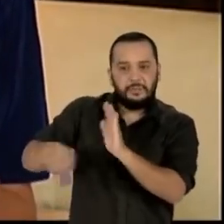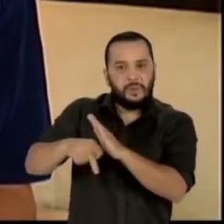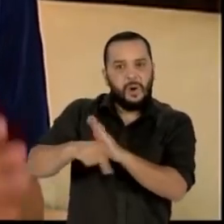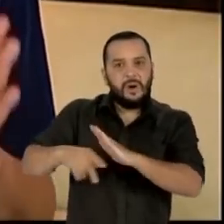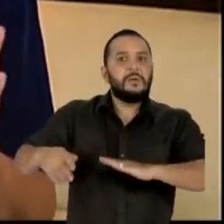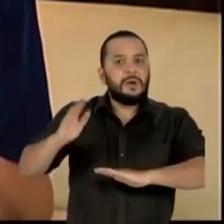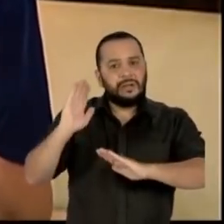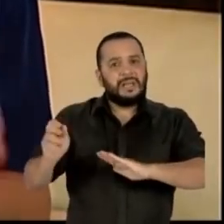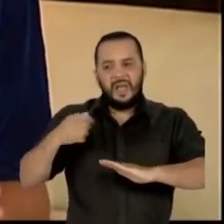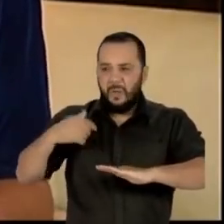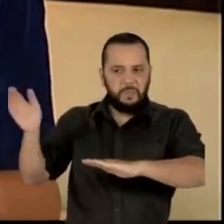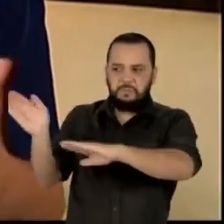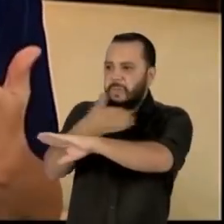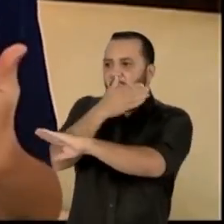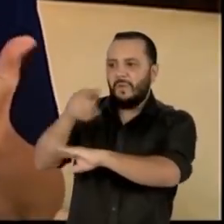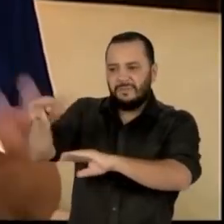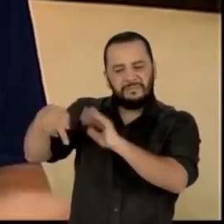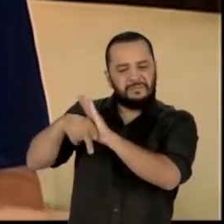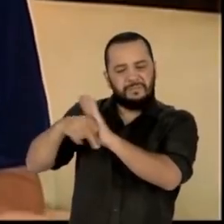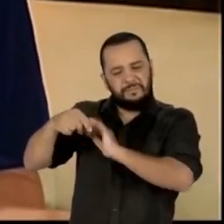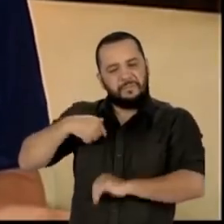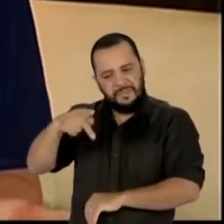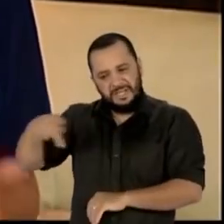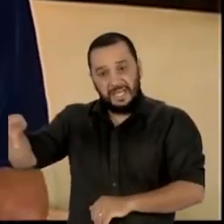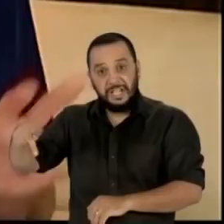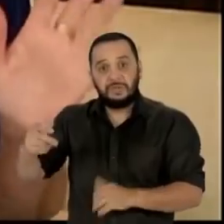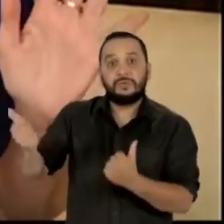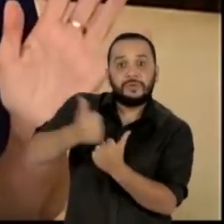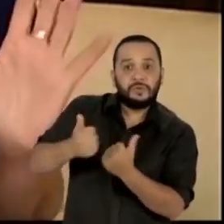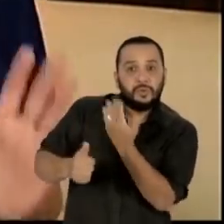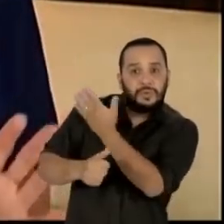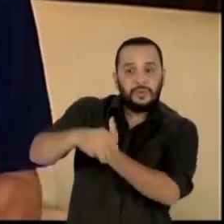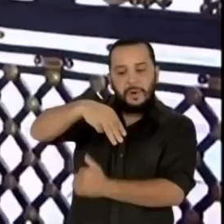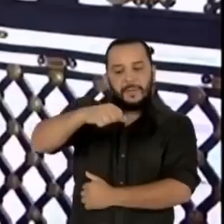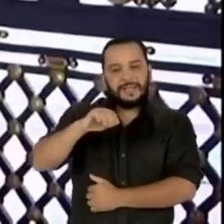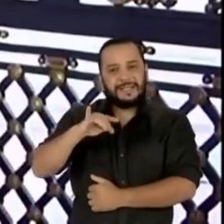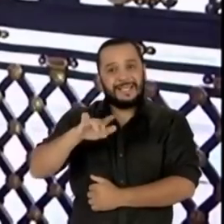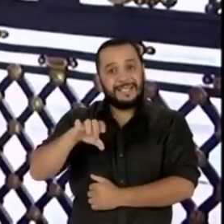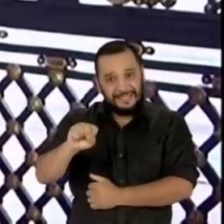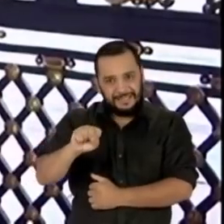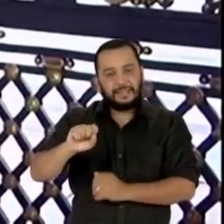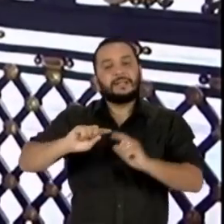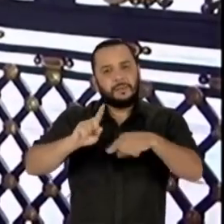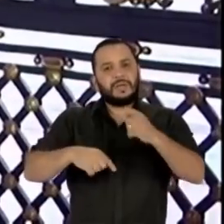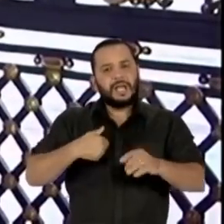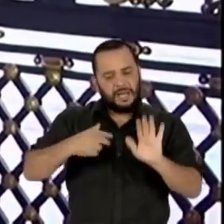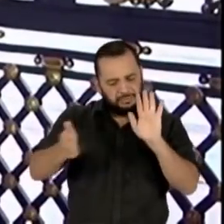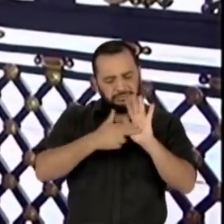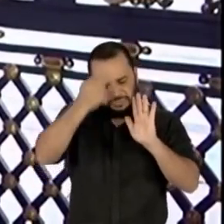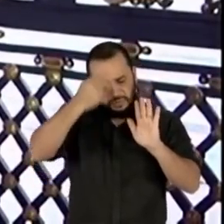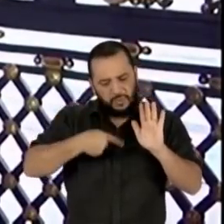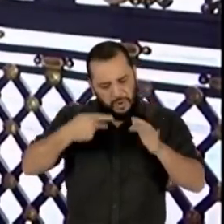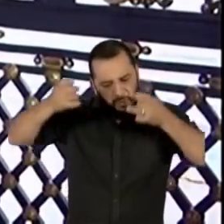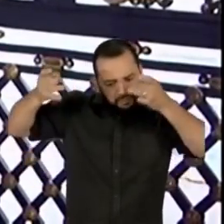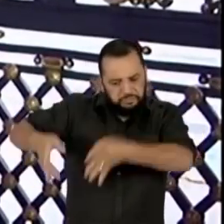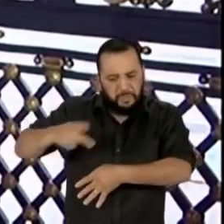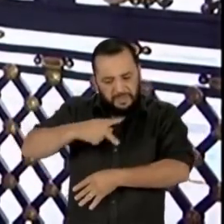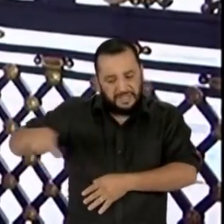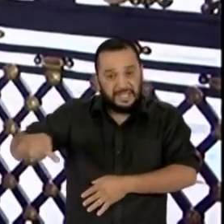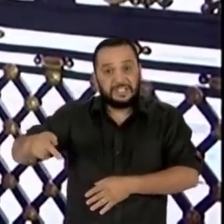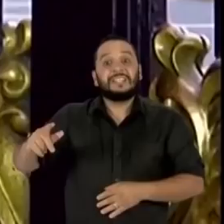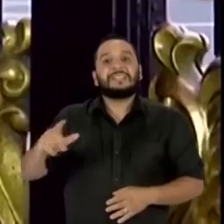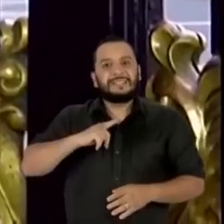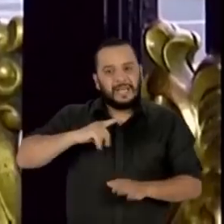mercedes a house que depois renunciou ao posto e defendeu novas eleições por trás da crise política no peru